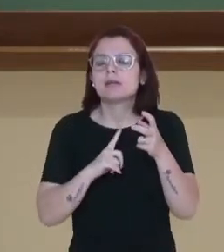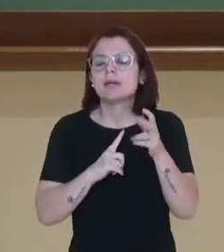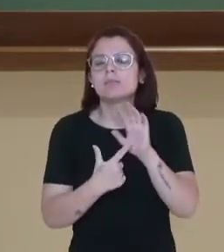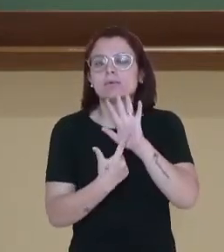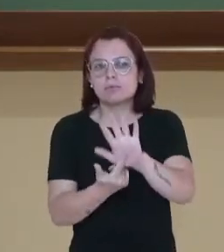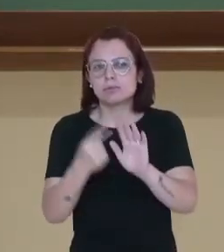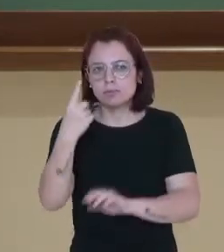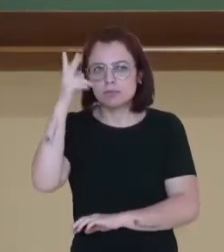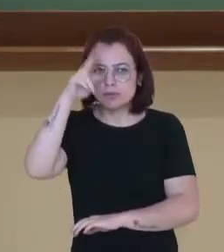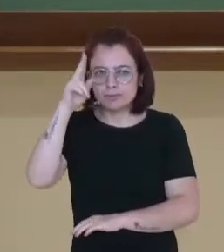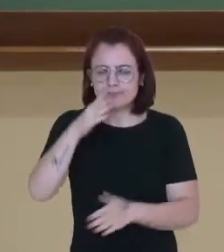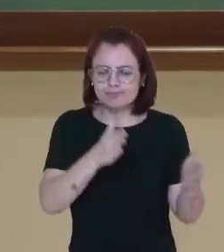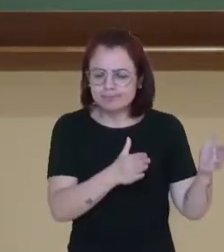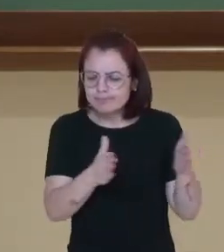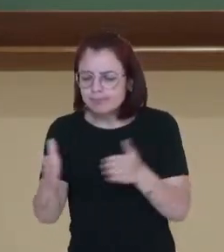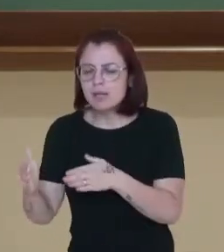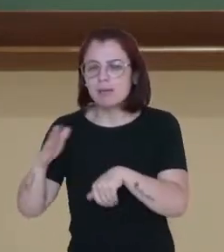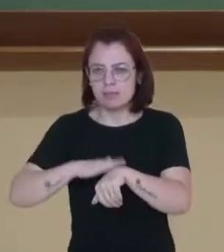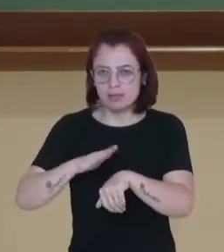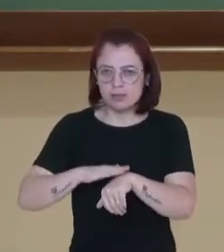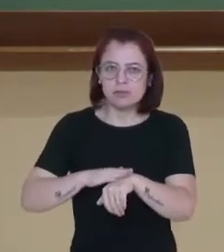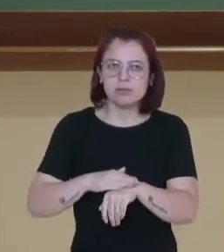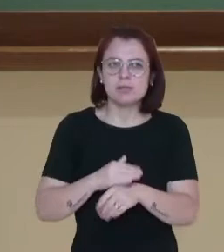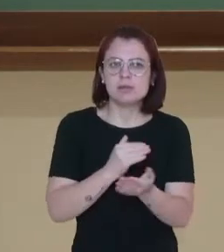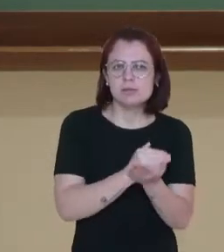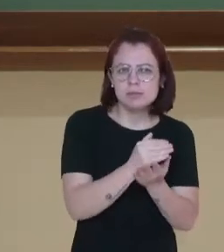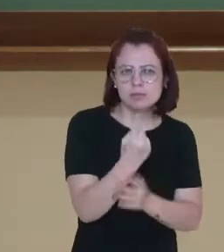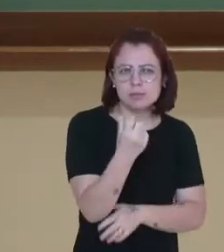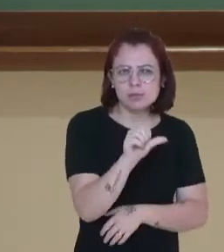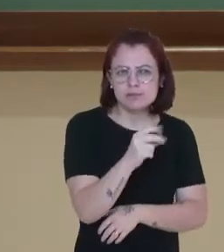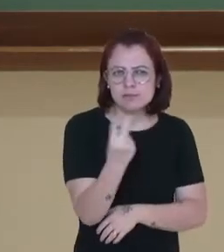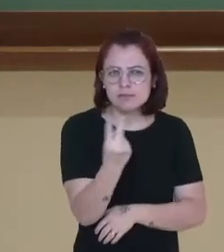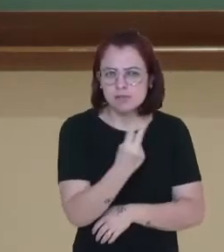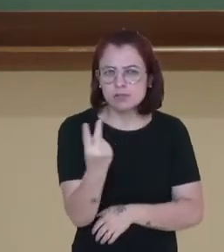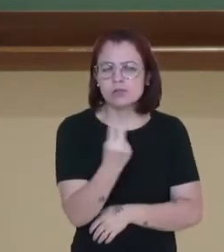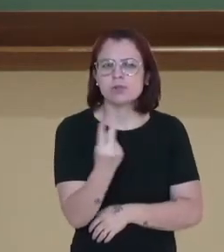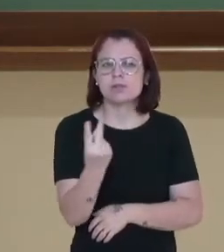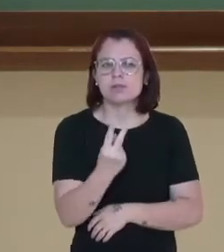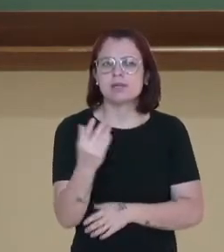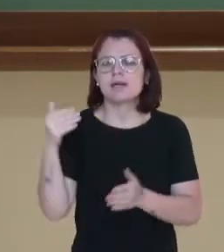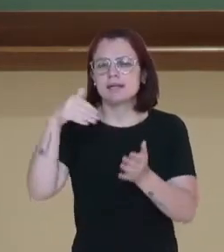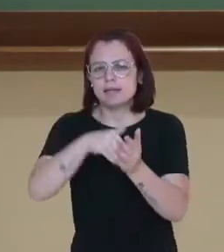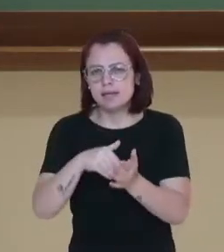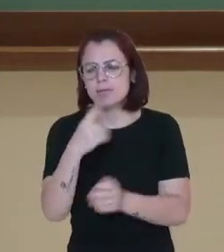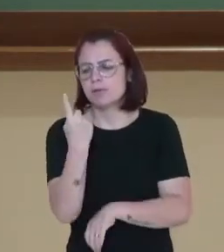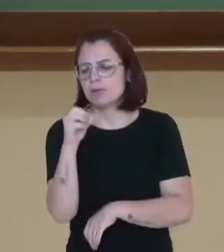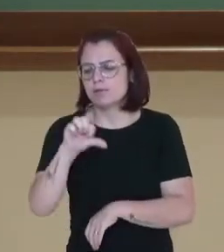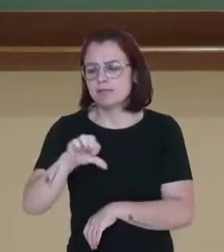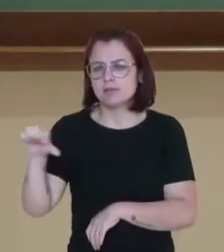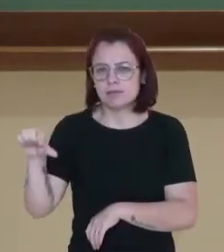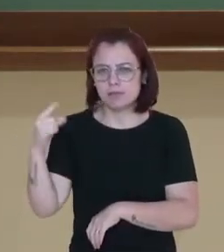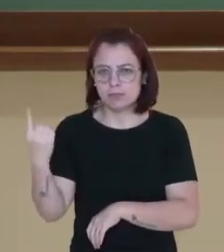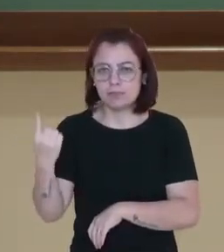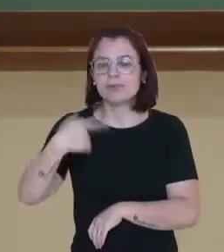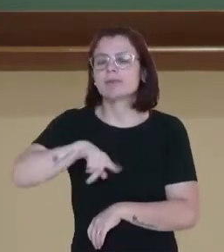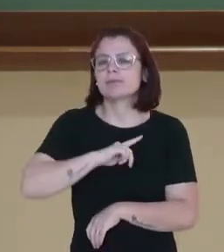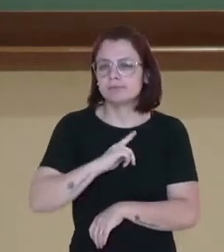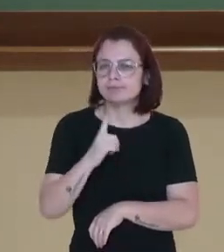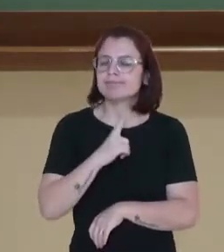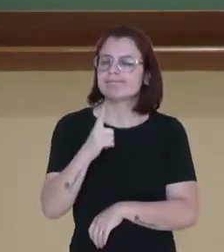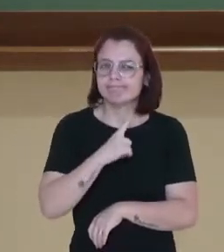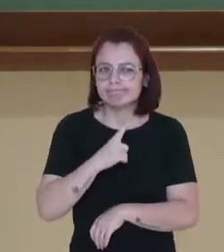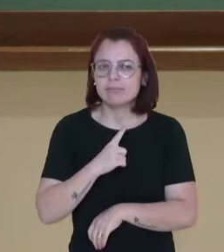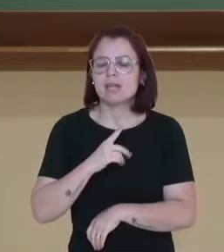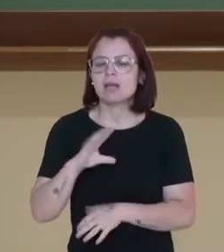história. Então, durante esse período de 1922, literalmente até 1991, nós temos a formatação da União